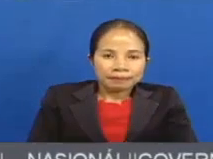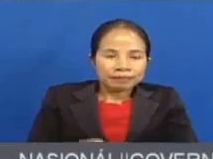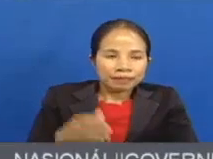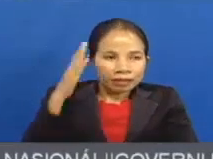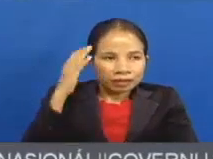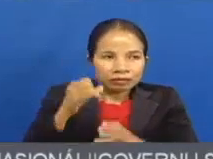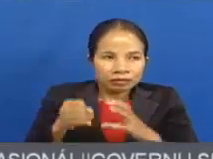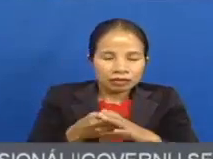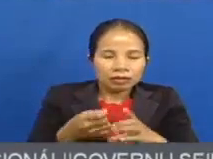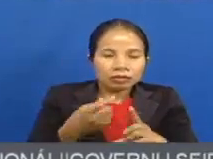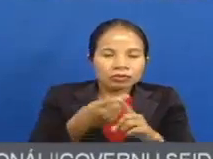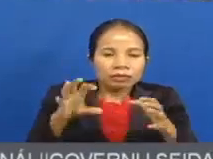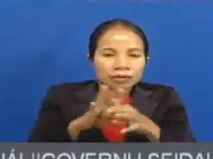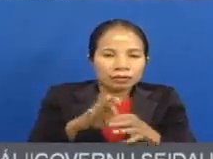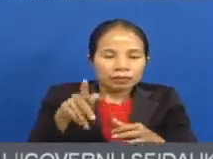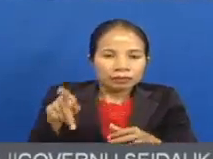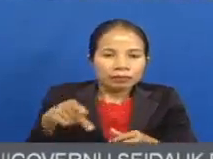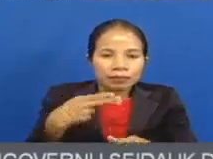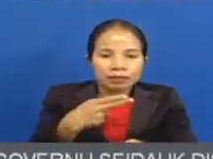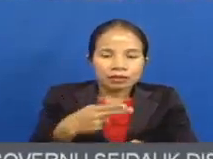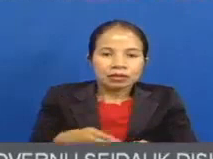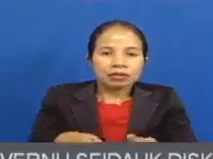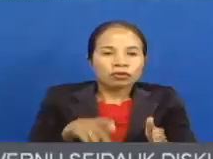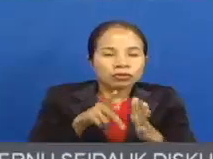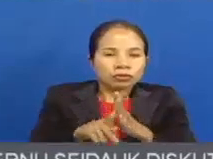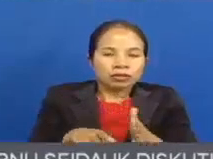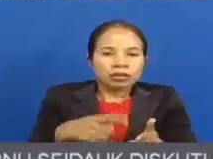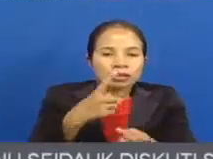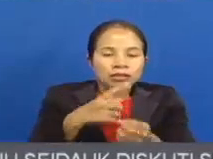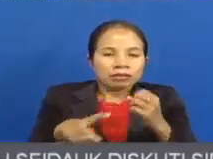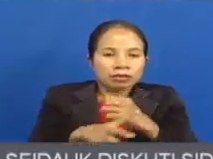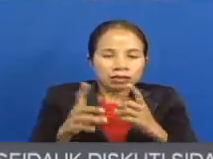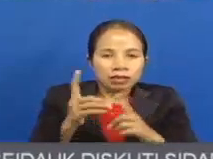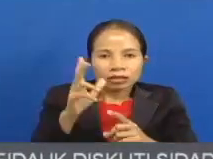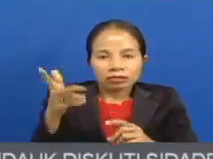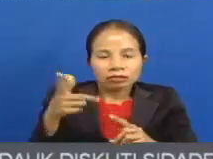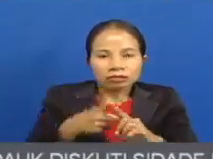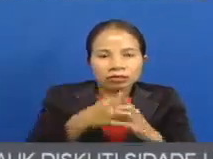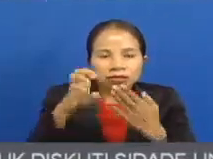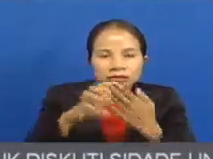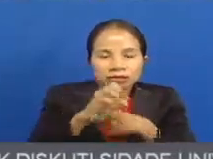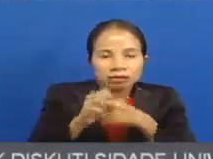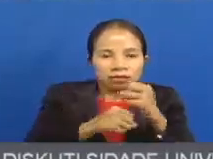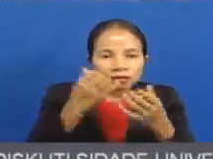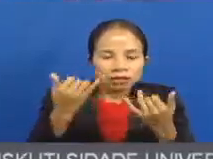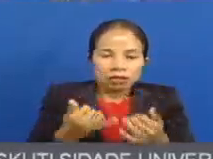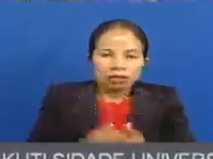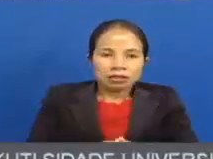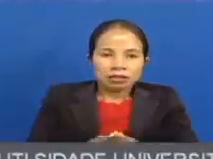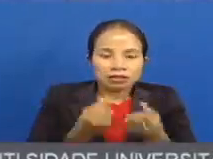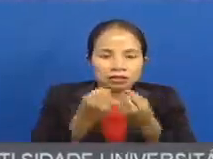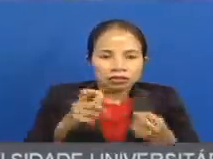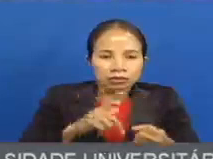desconfia envolve os membros PSAT, onde sona canic vítima e a Lorontolonolo Fulanzunho Tinangne e a área Luanca,